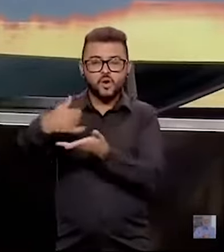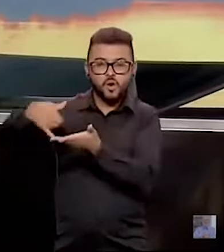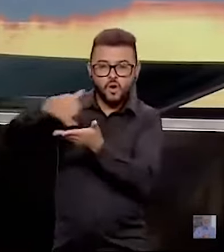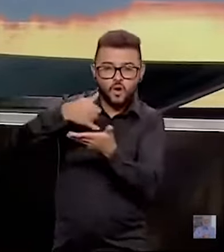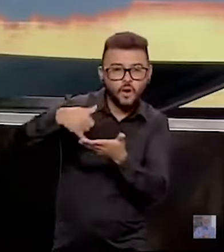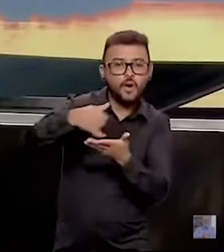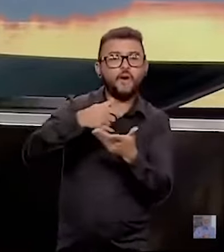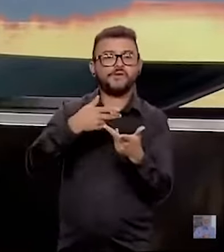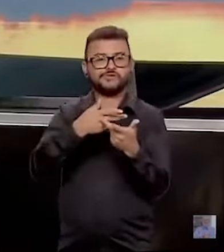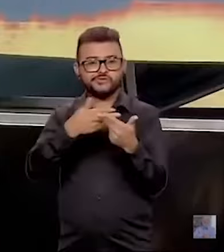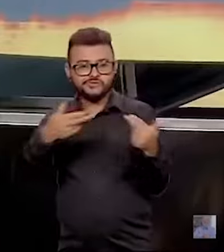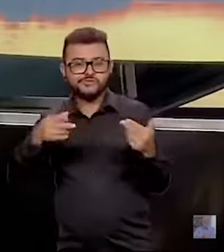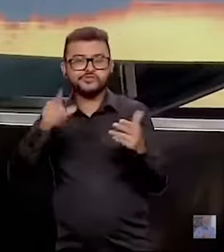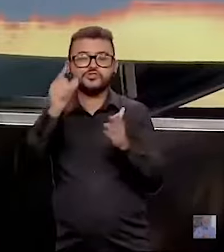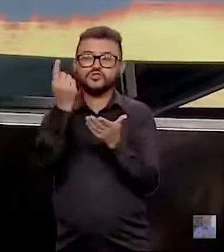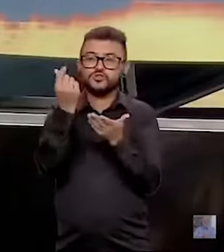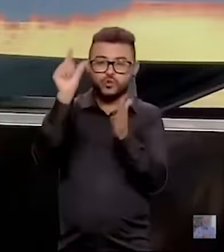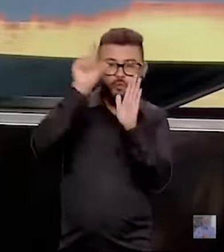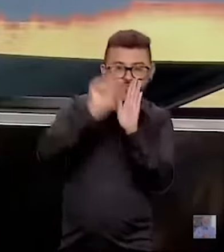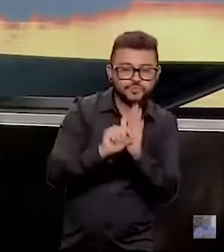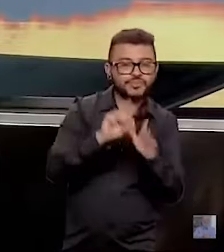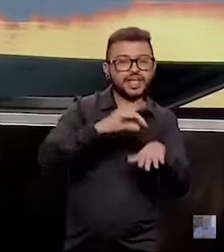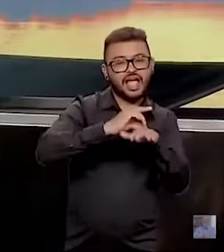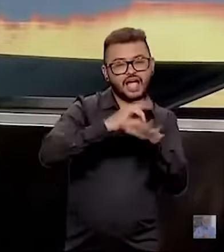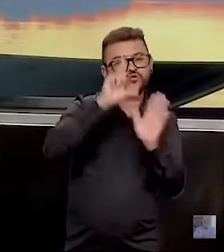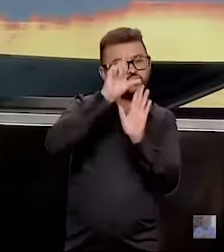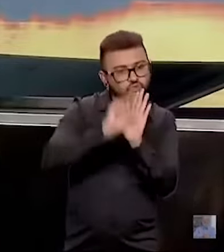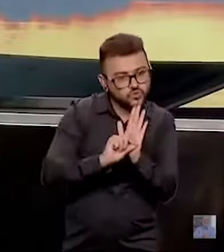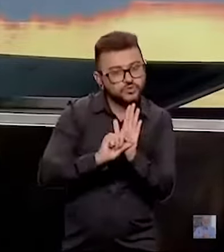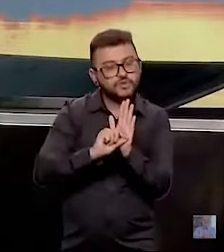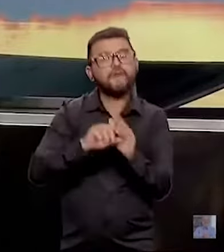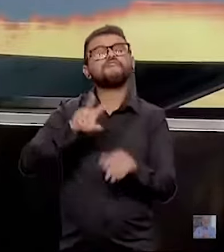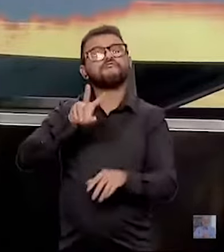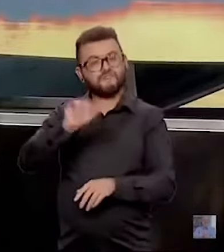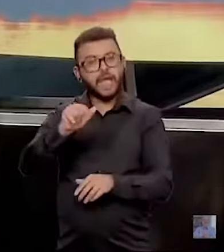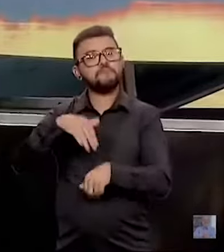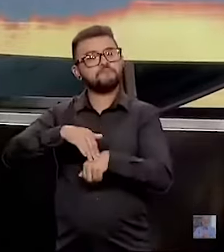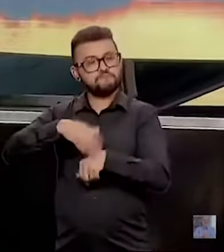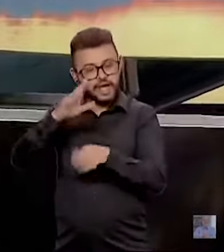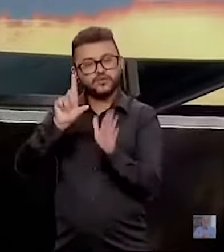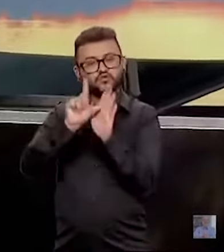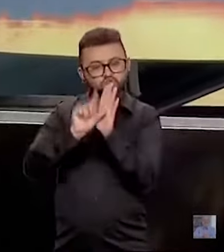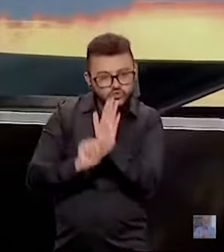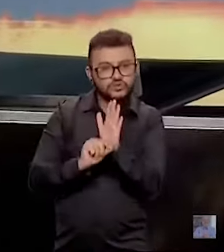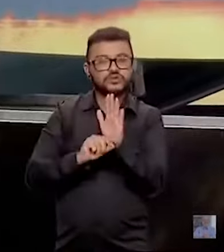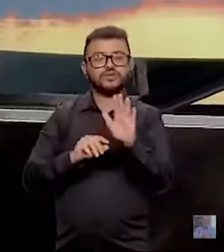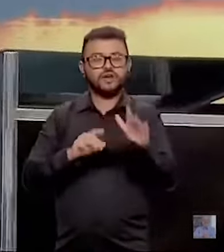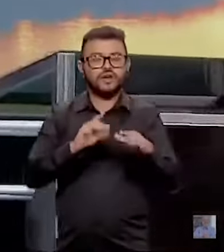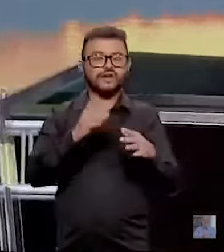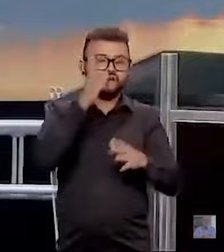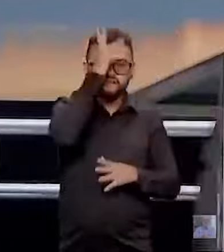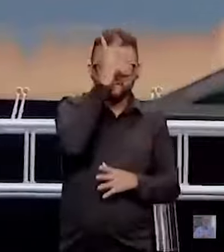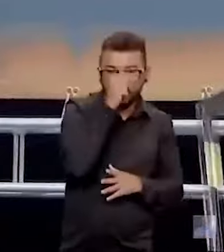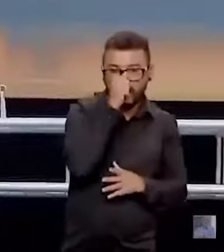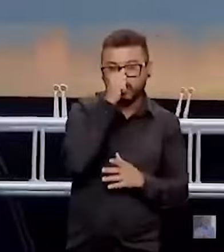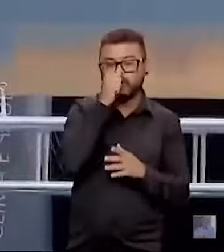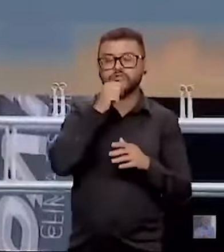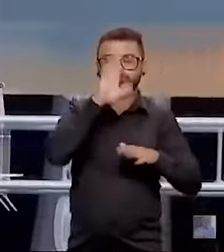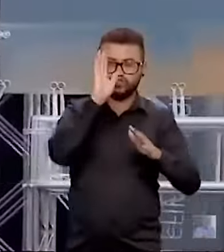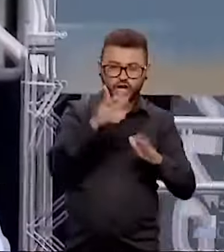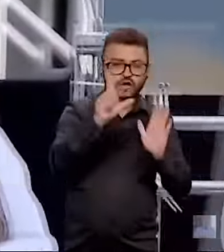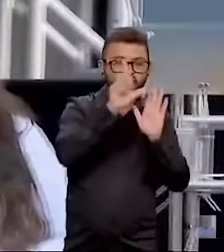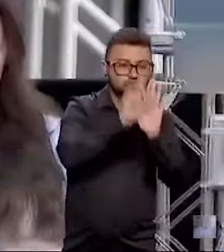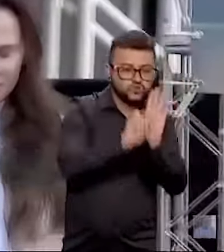de soja já baixou e pode baixar mais. A carne já baixou e pode baixar mais. O frango já